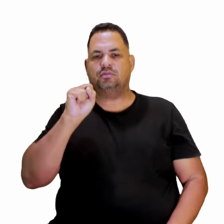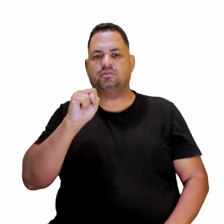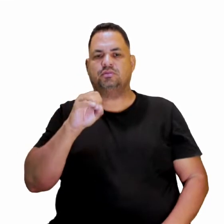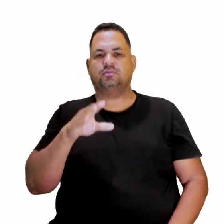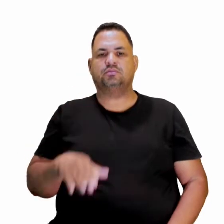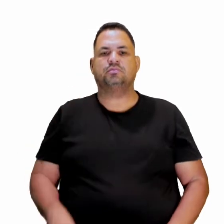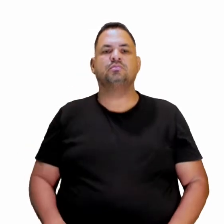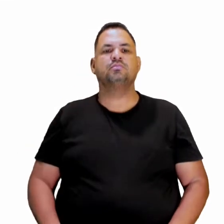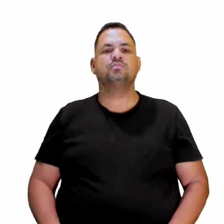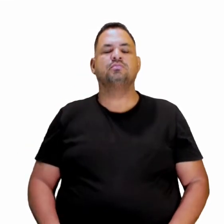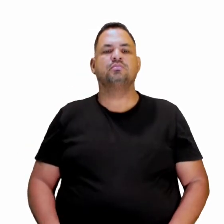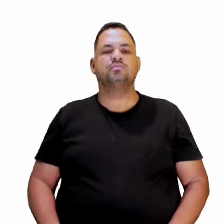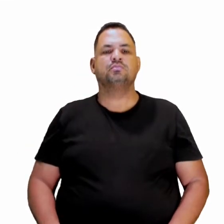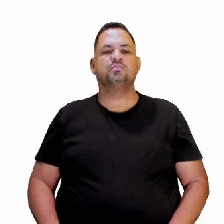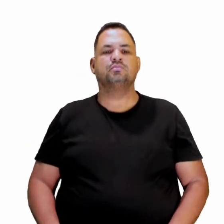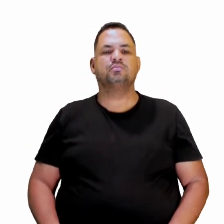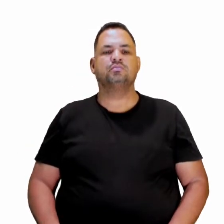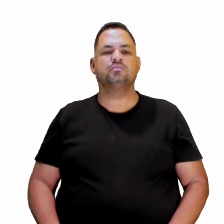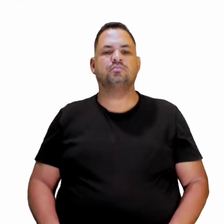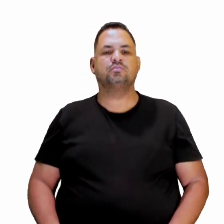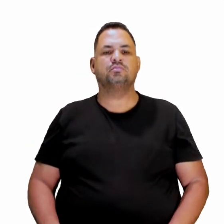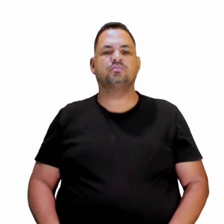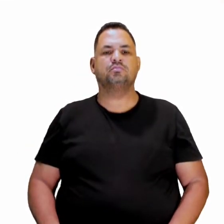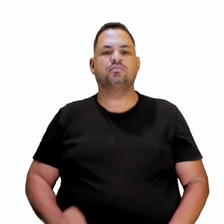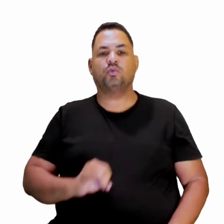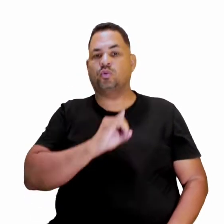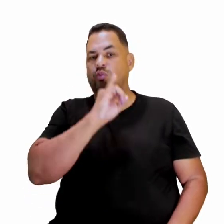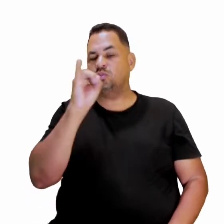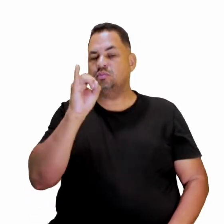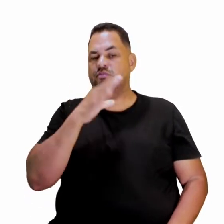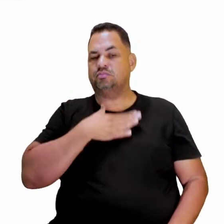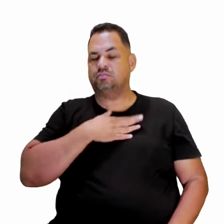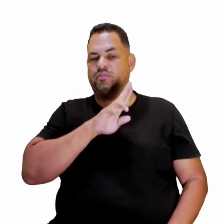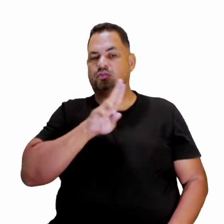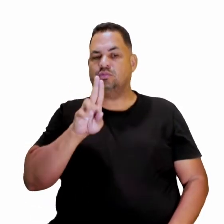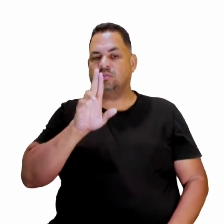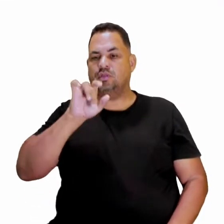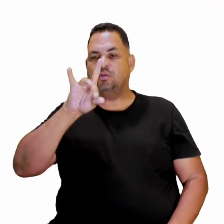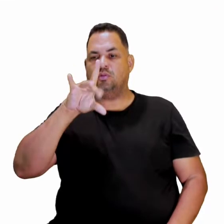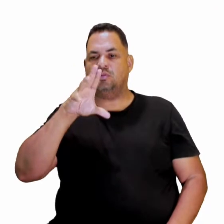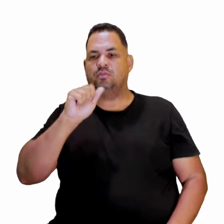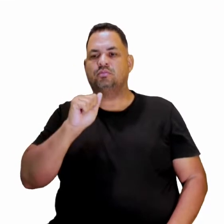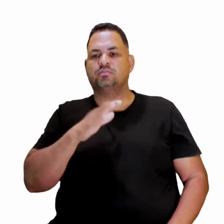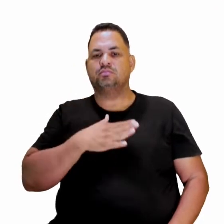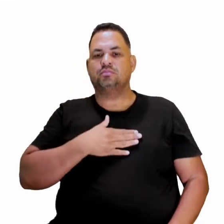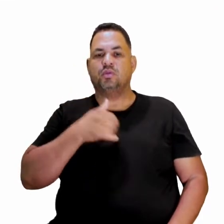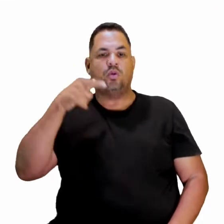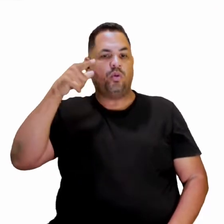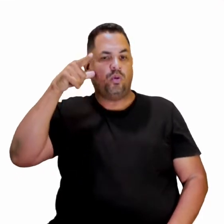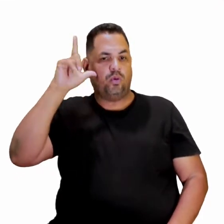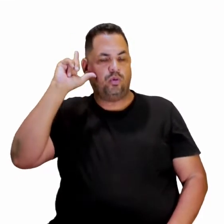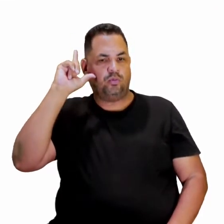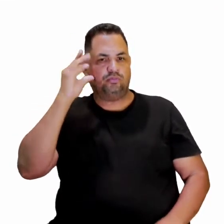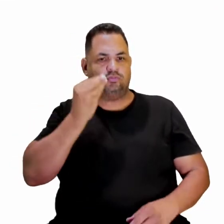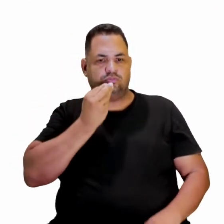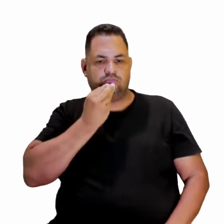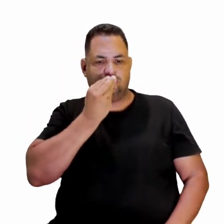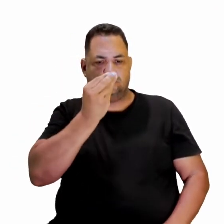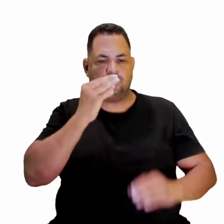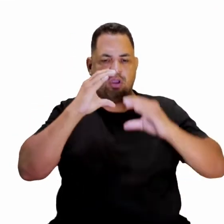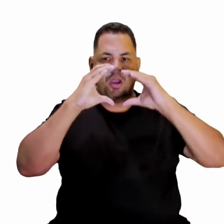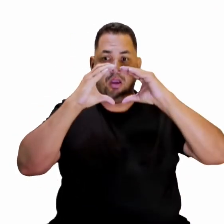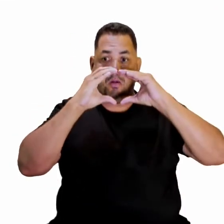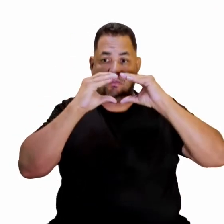ordered a big burger. Oi, meu nome é Lucas. Ontem eu pedi um grande